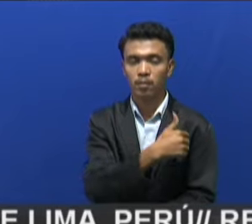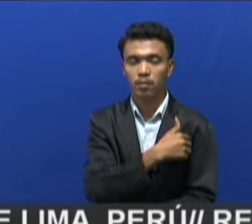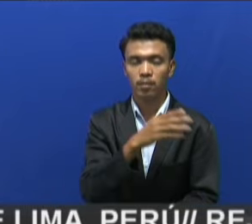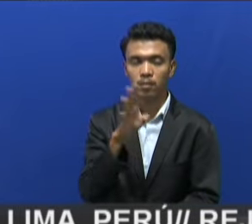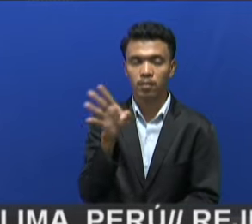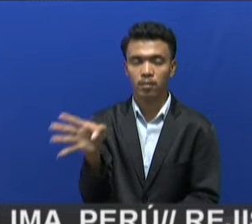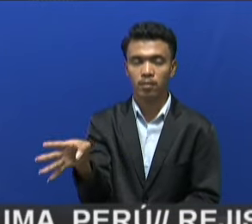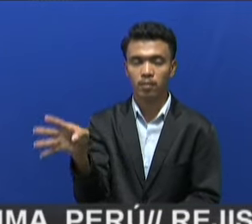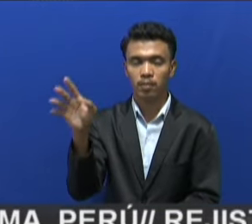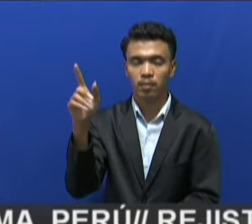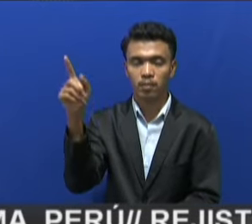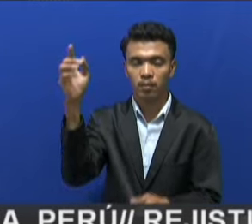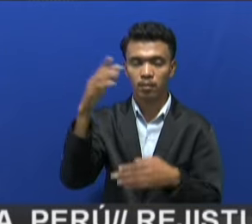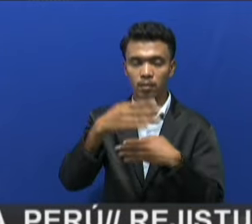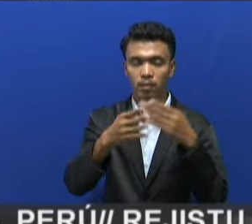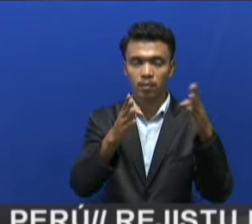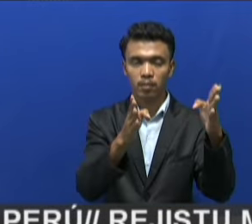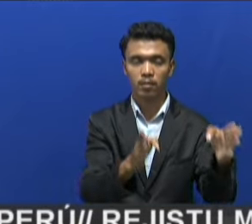T Putsuk, né,